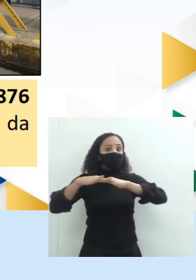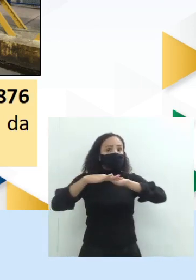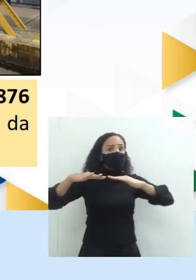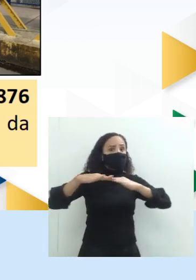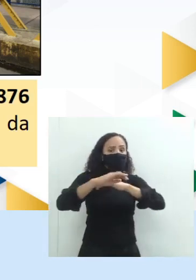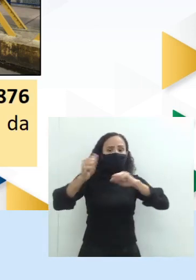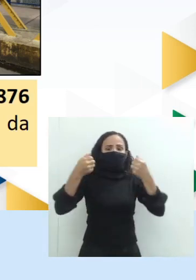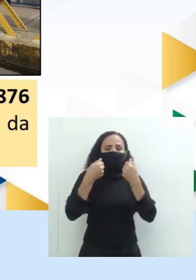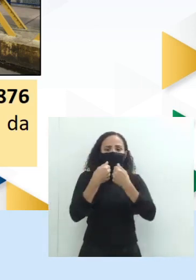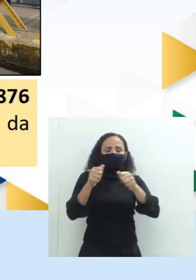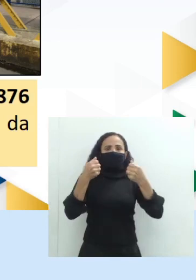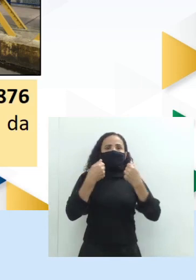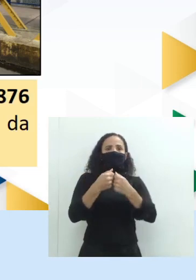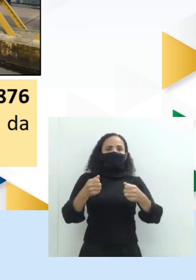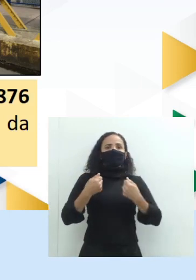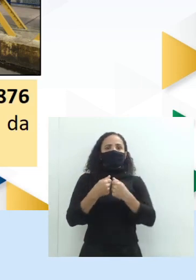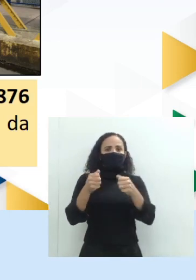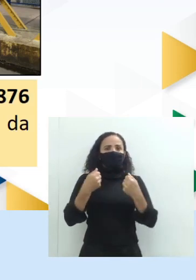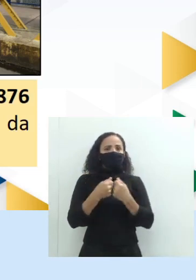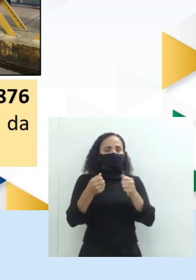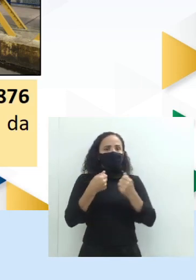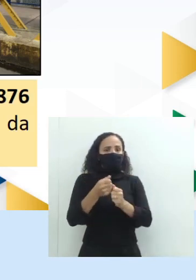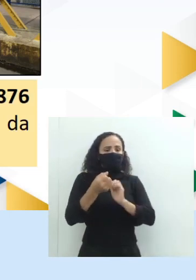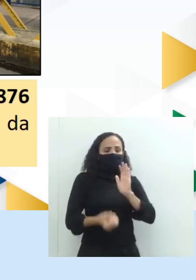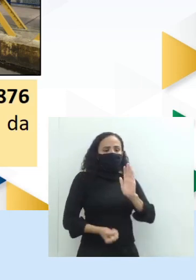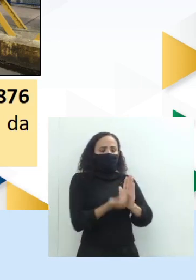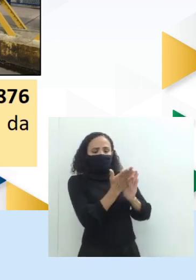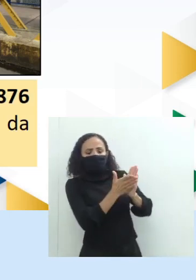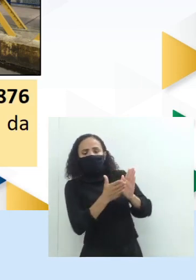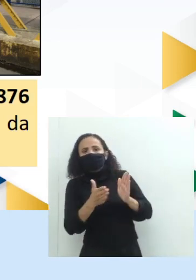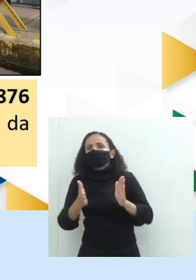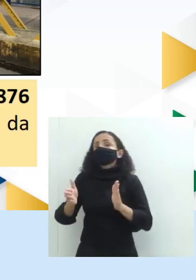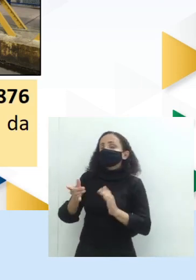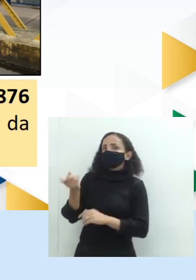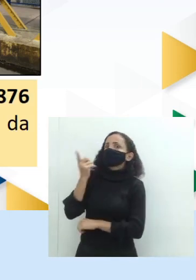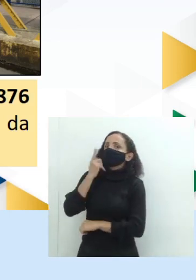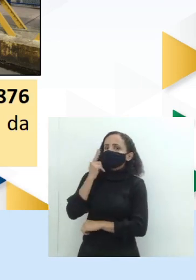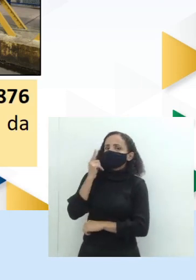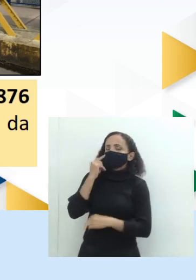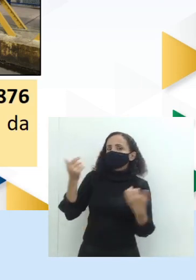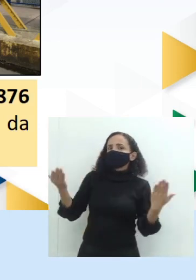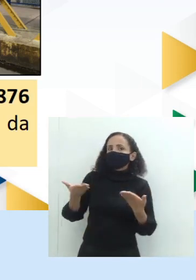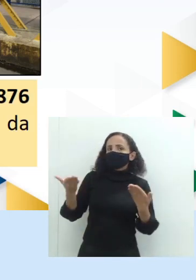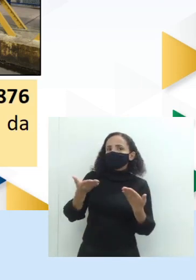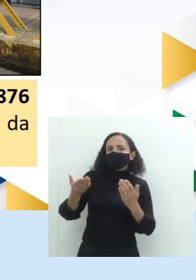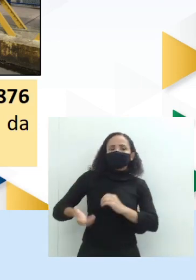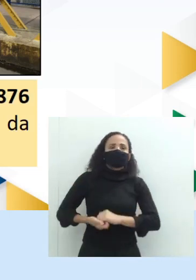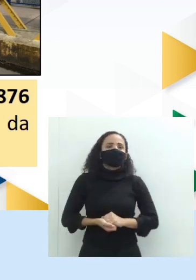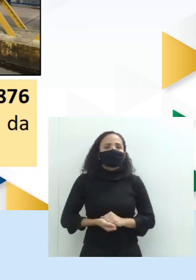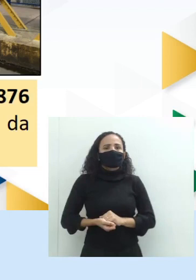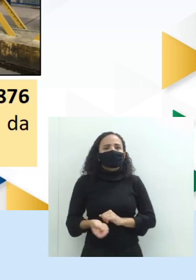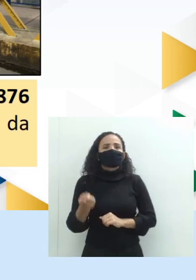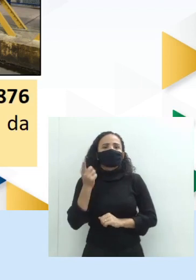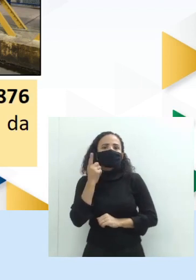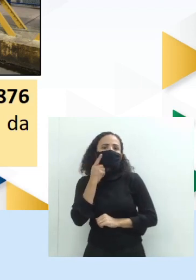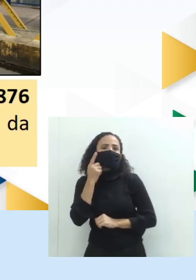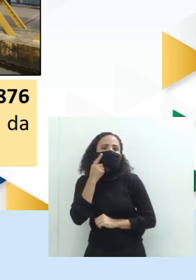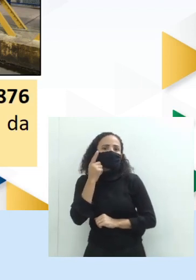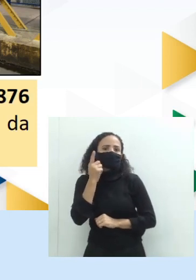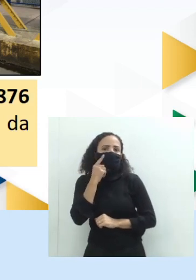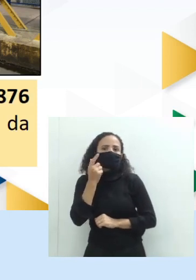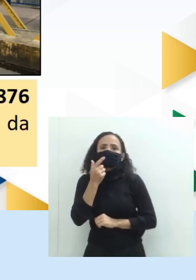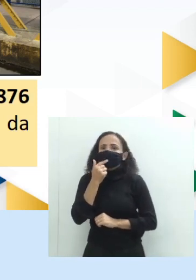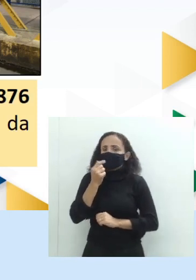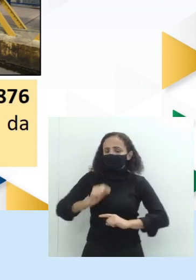coisas pesadas, e desde que ela foi construída bastante resistente. Preste atenção na animação que eu vou te mostrar, ó, um triângulo menor aqui, ó,